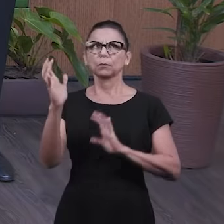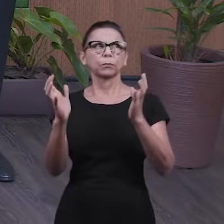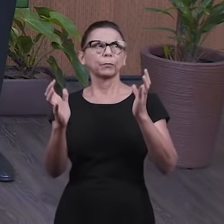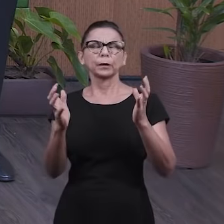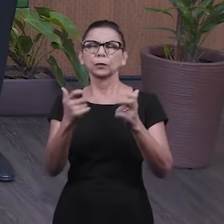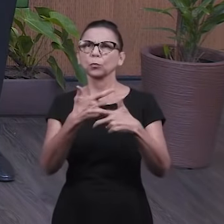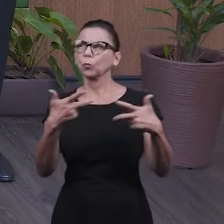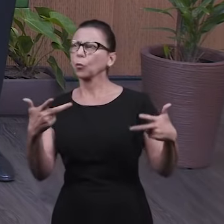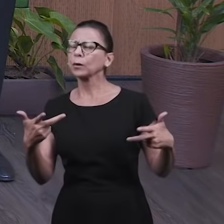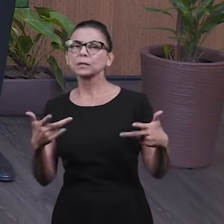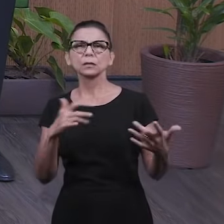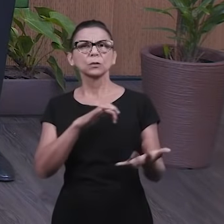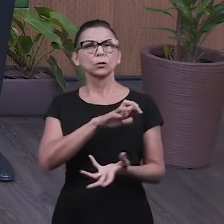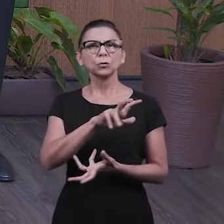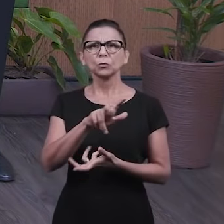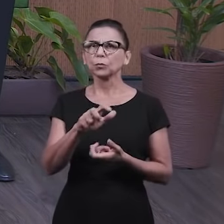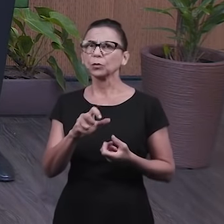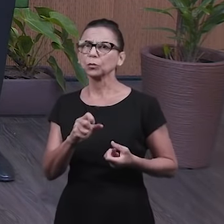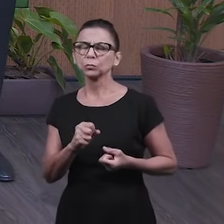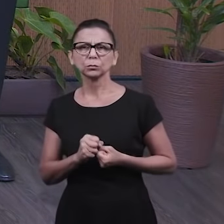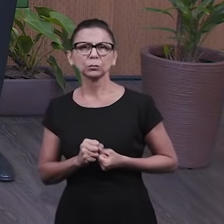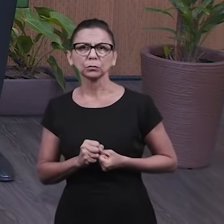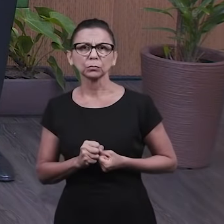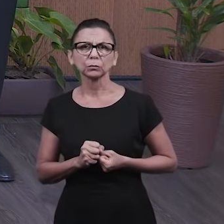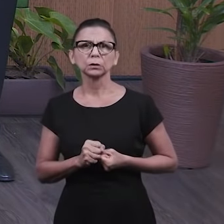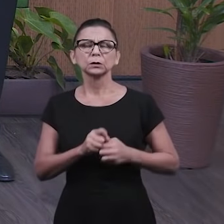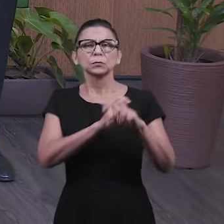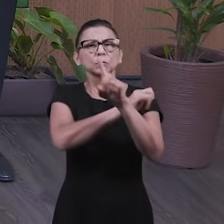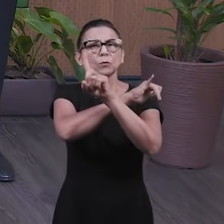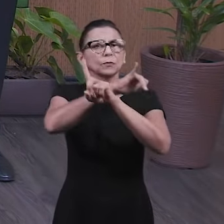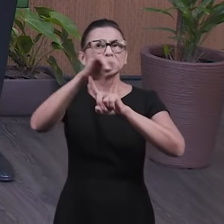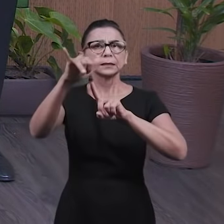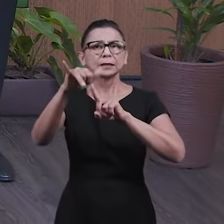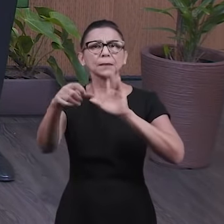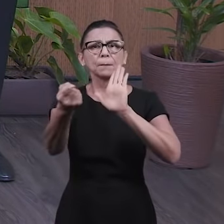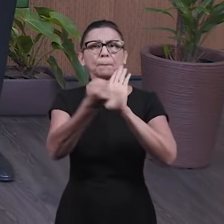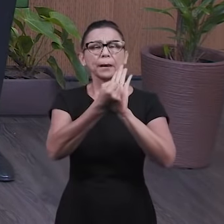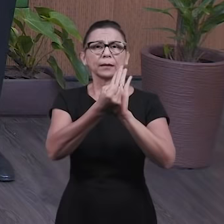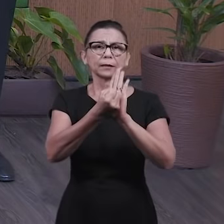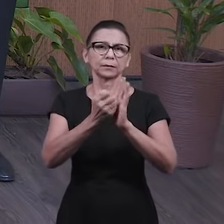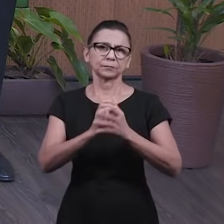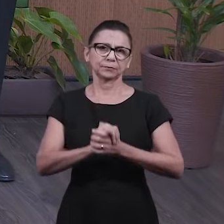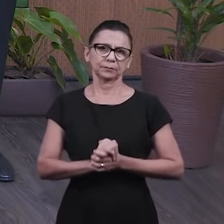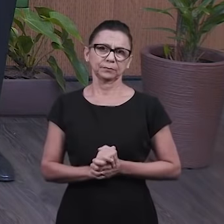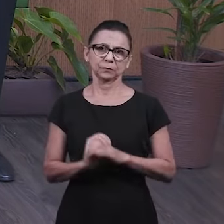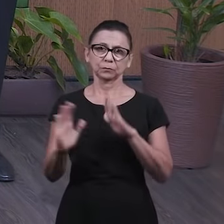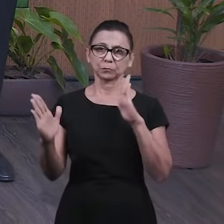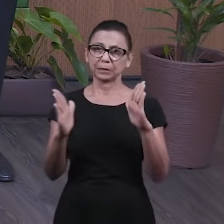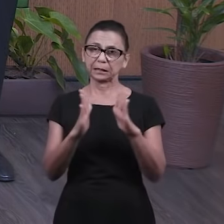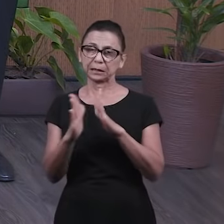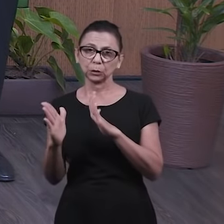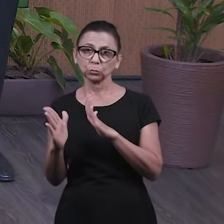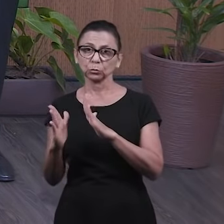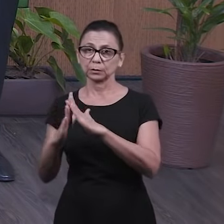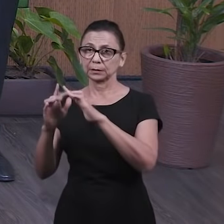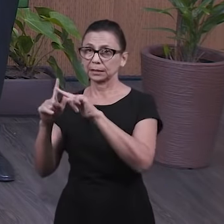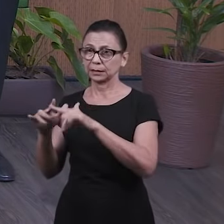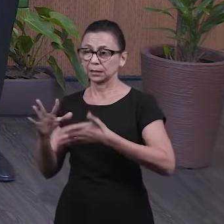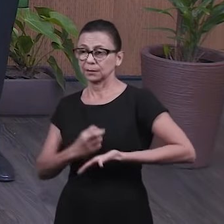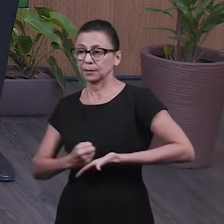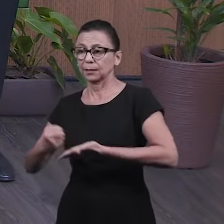o tempo profético da igreja no mundo e a sua saída na vinda do